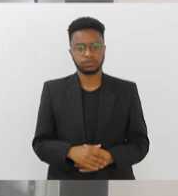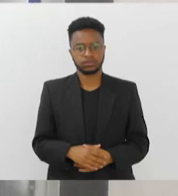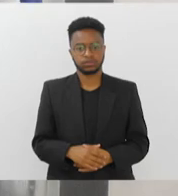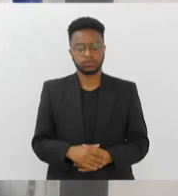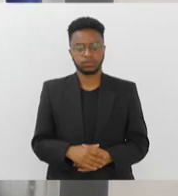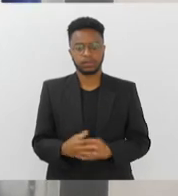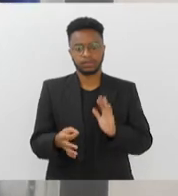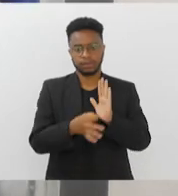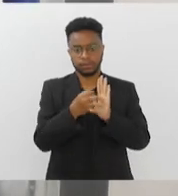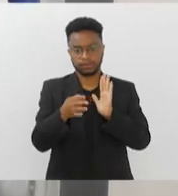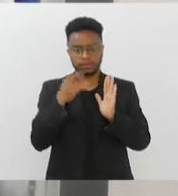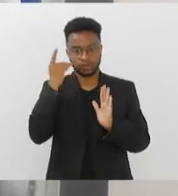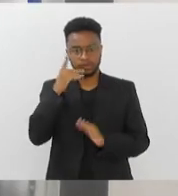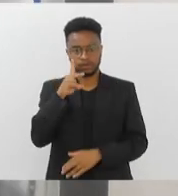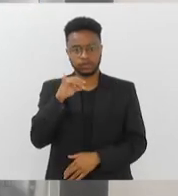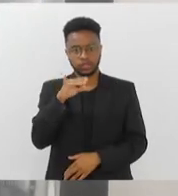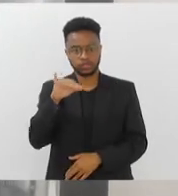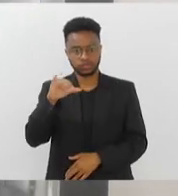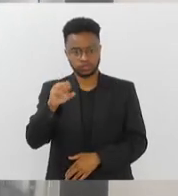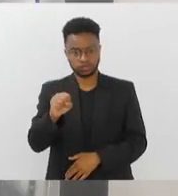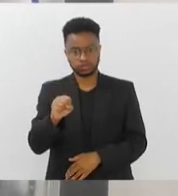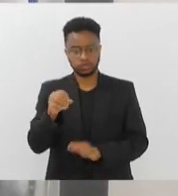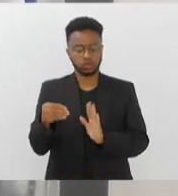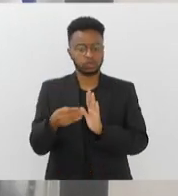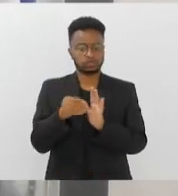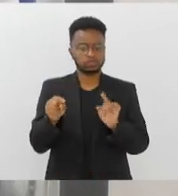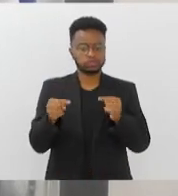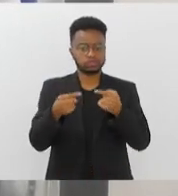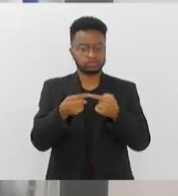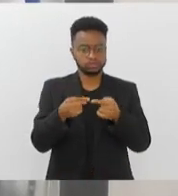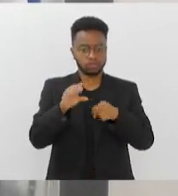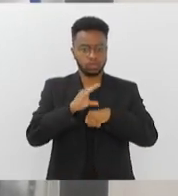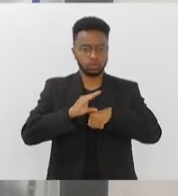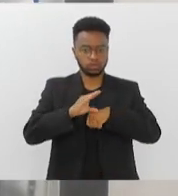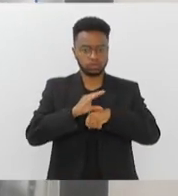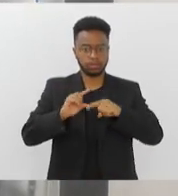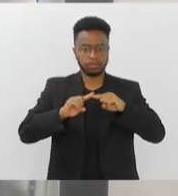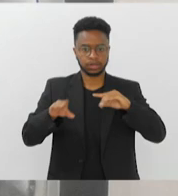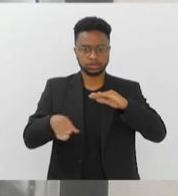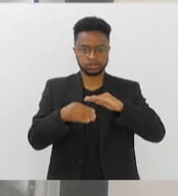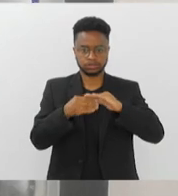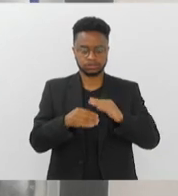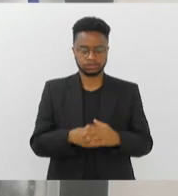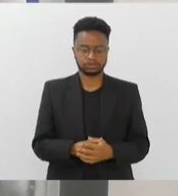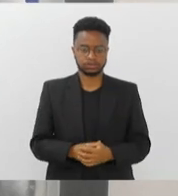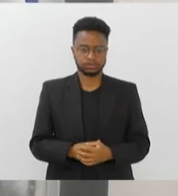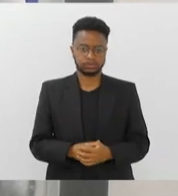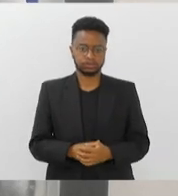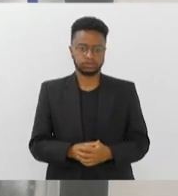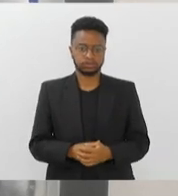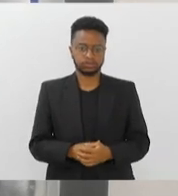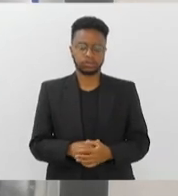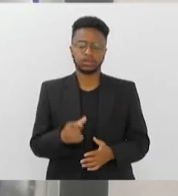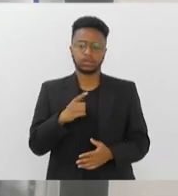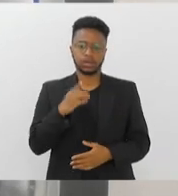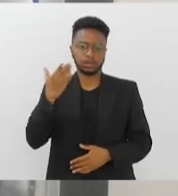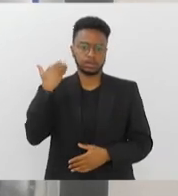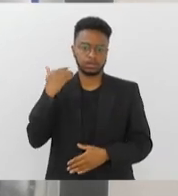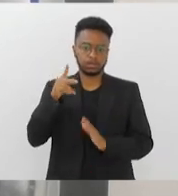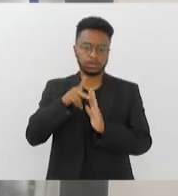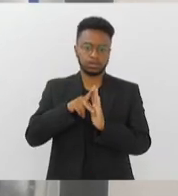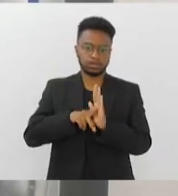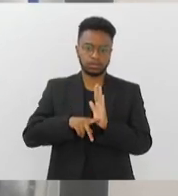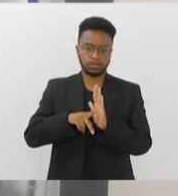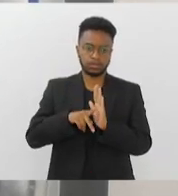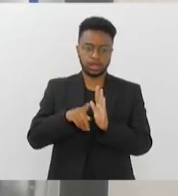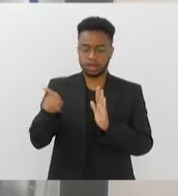Parecer do deputado Vinícius Cozzolino é pela legal, é pela constitucionalidade com emendas. Havia um projeto, um pedido de vista do